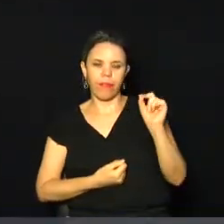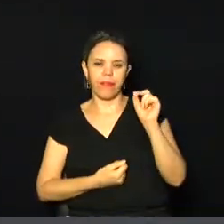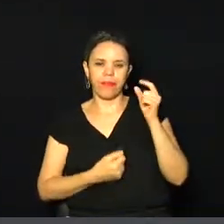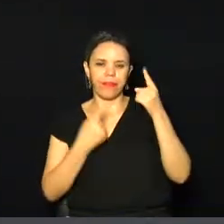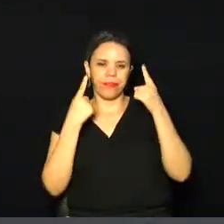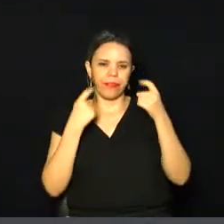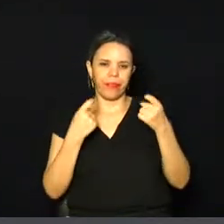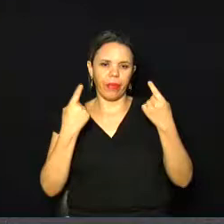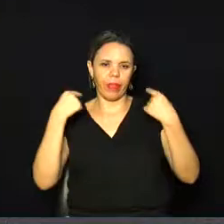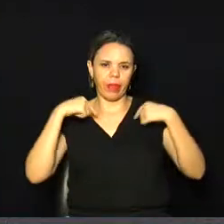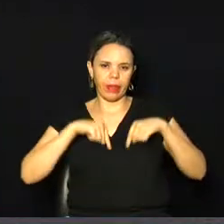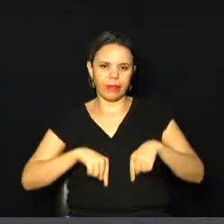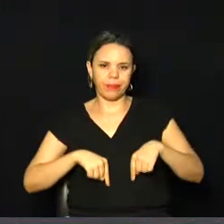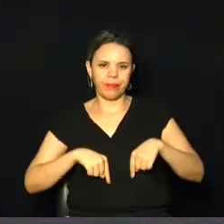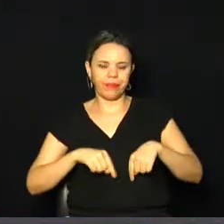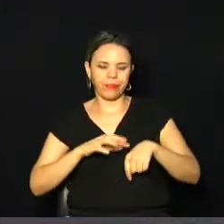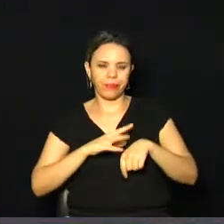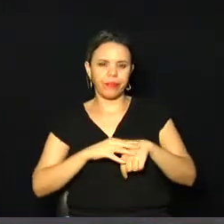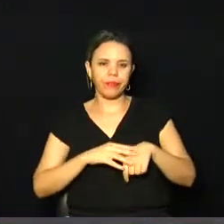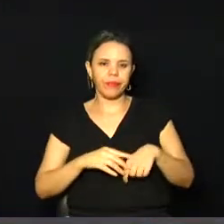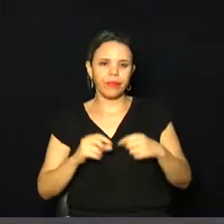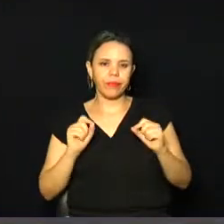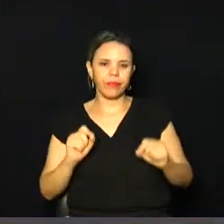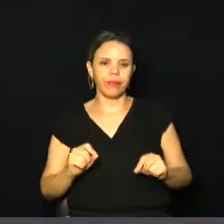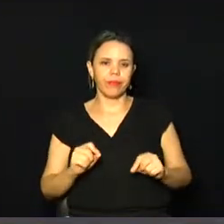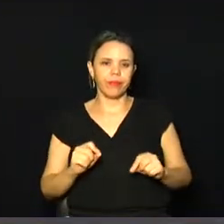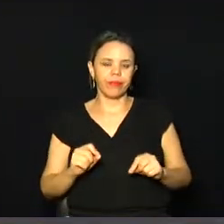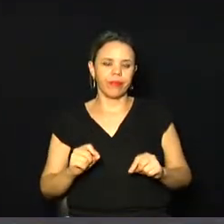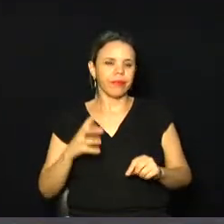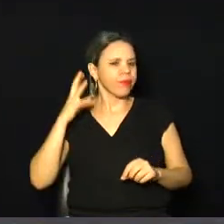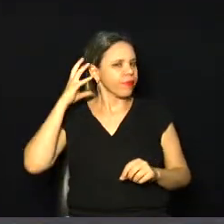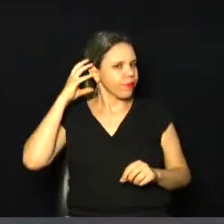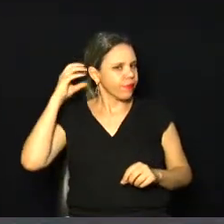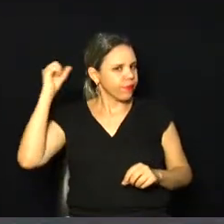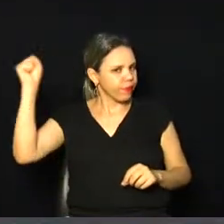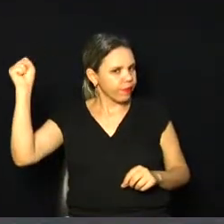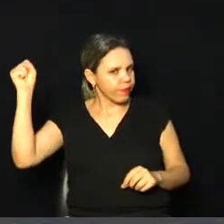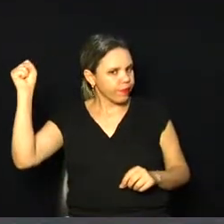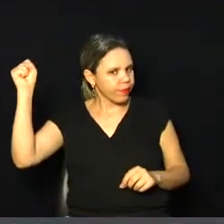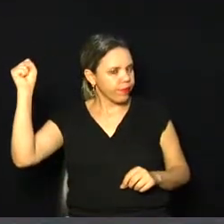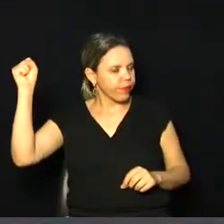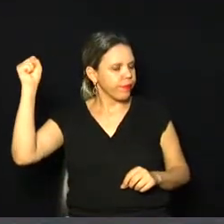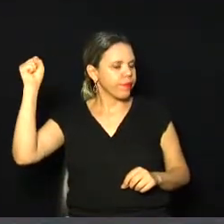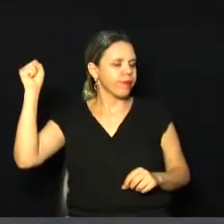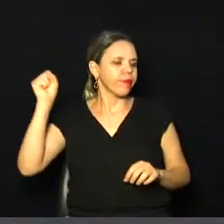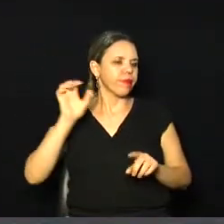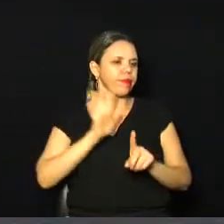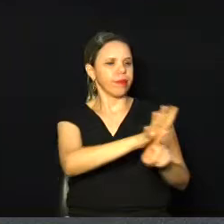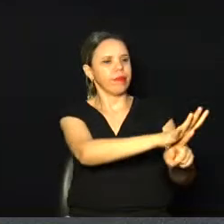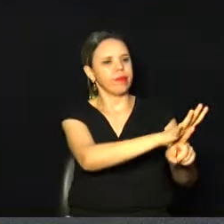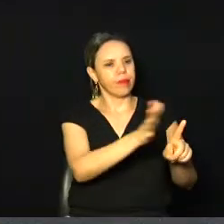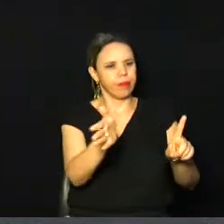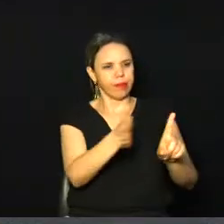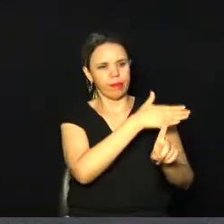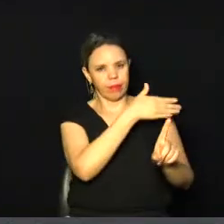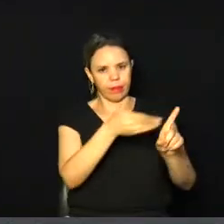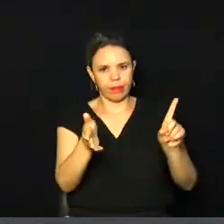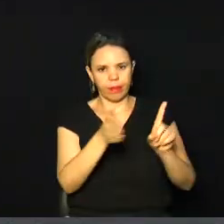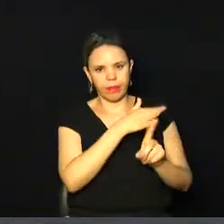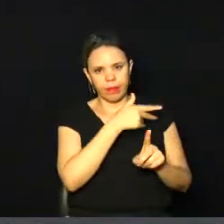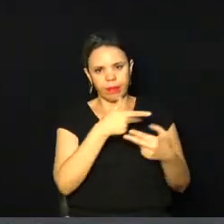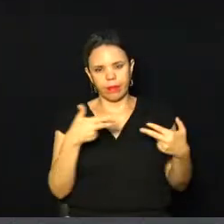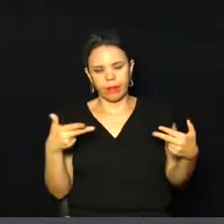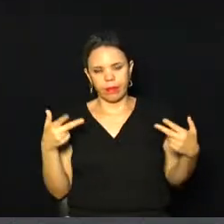violência física. Então, que seriam o quê? Puxões de cabelo, empurrões, tapas, né? Entre